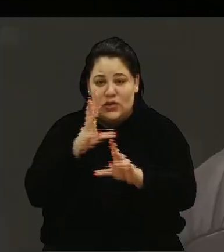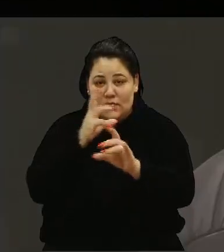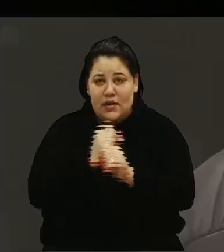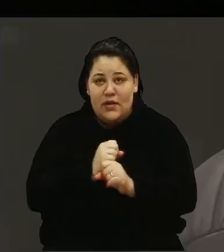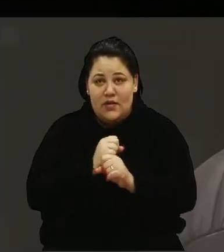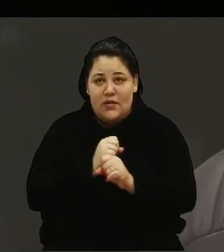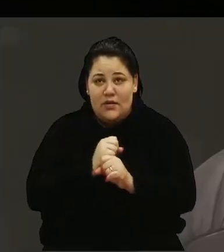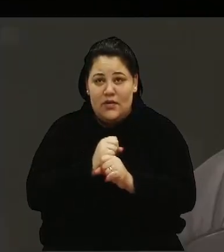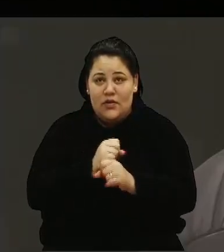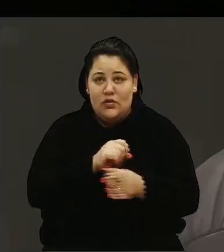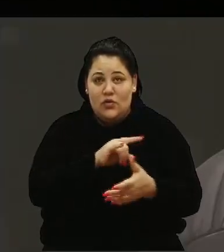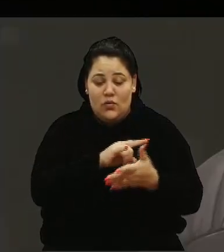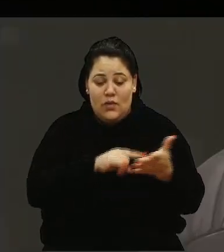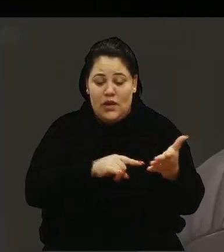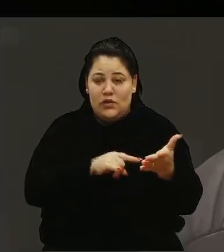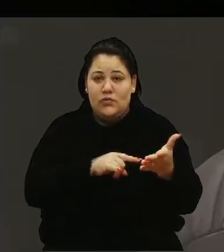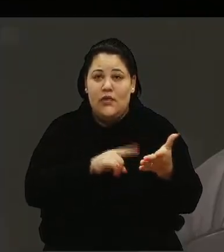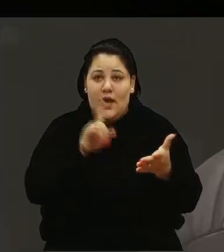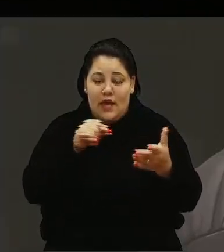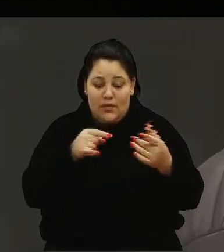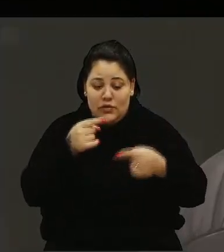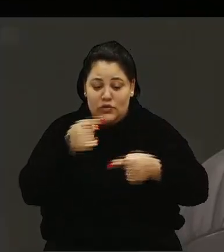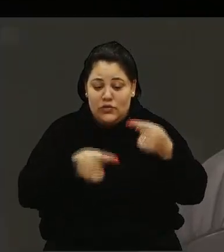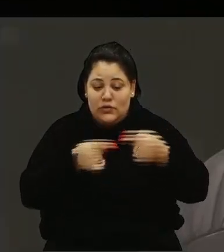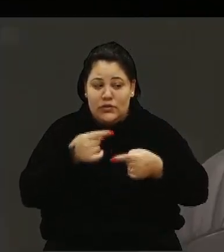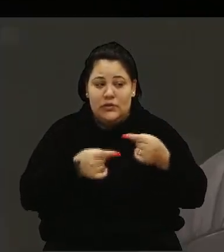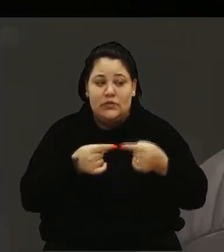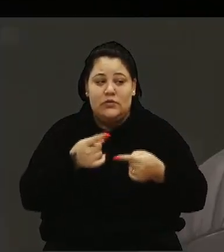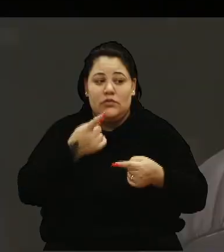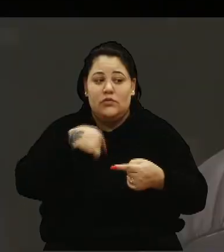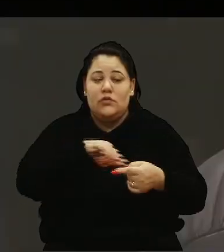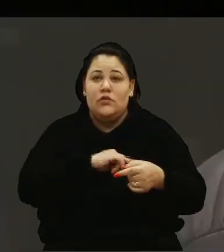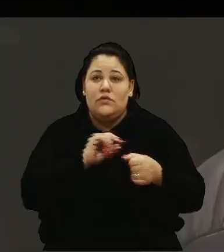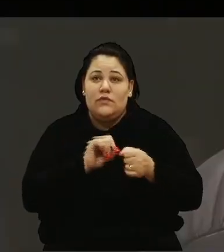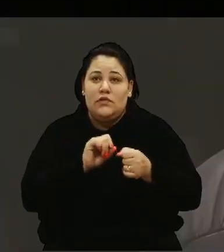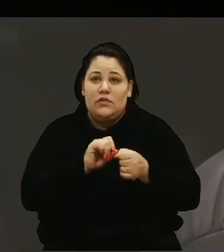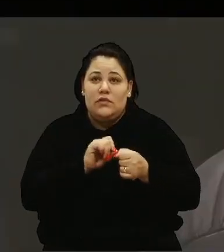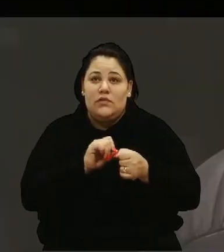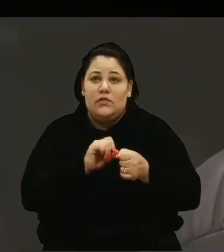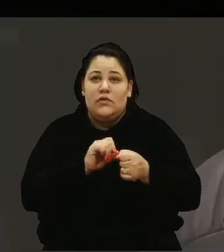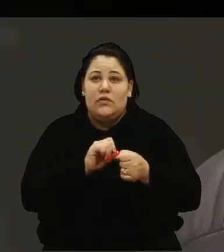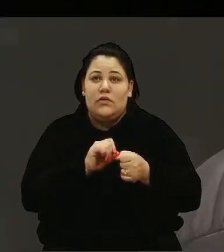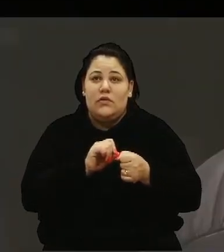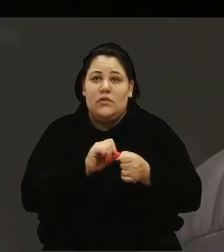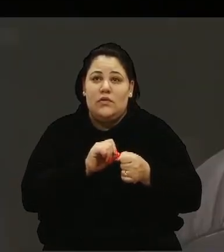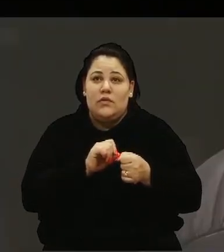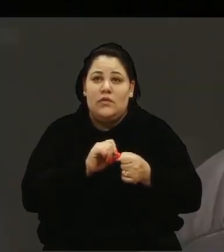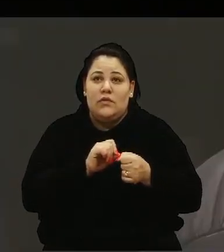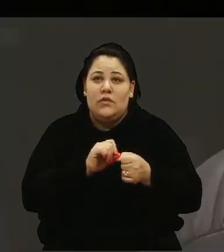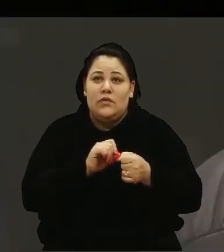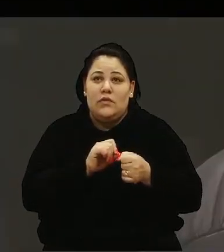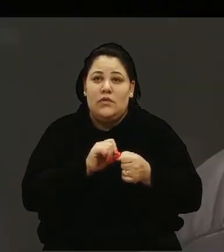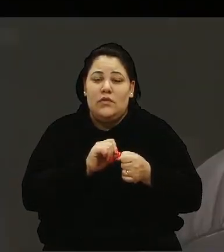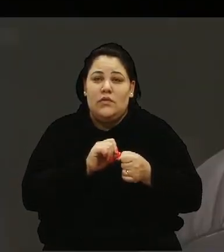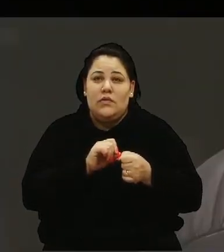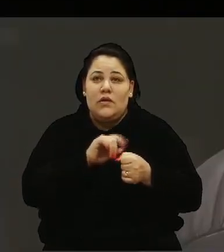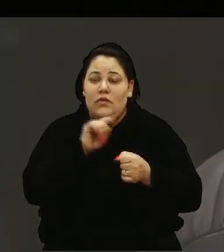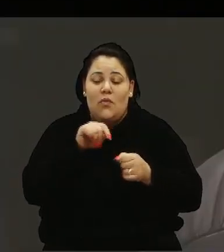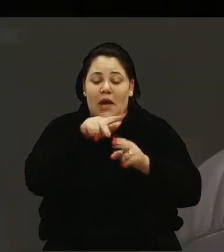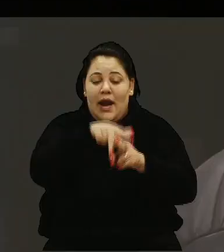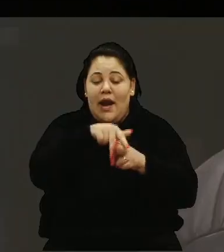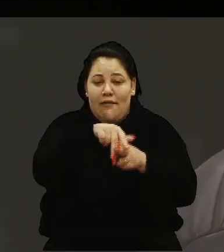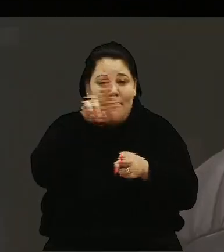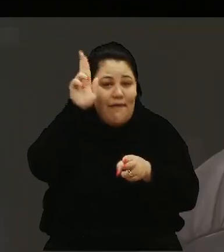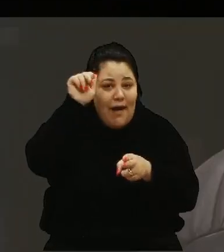extinção de guia de trânsito, e obviamente é um debate que a gente pode fazer posteriormente, não vai ser extinto exclusivamente para cavalos, por exemplo. Ele é extinto para qualquer